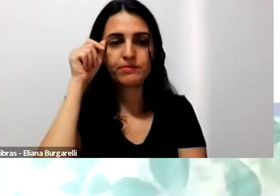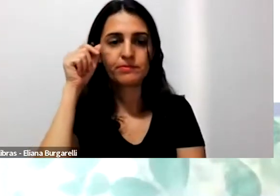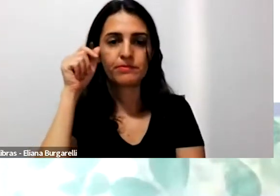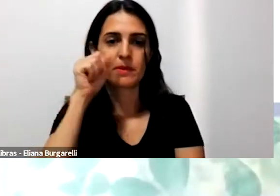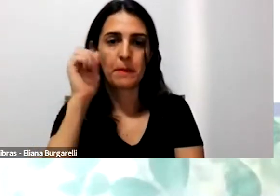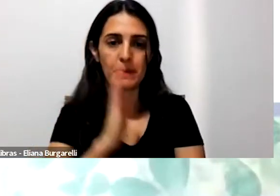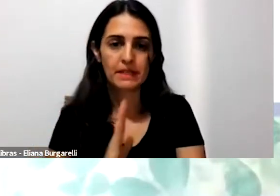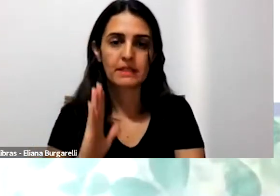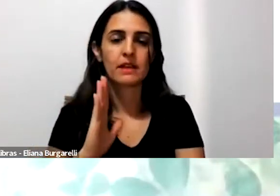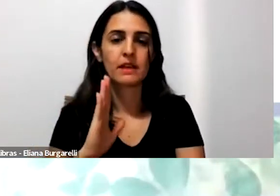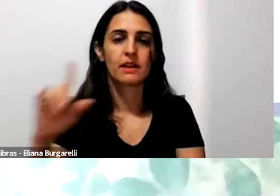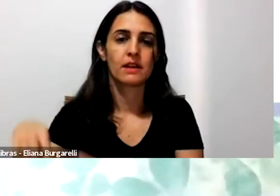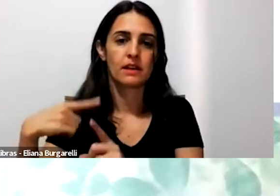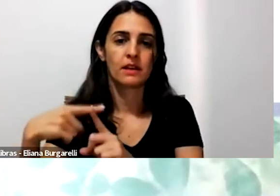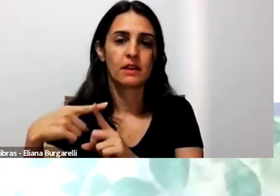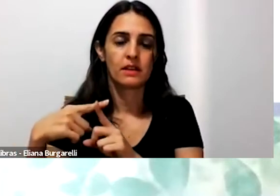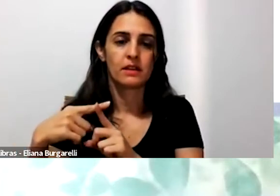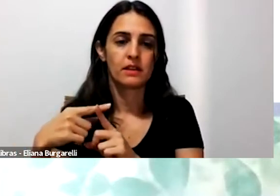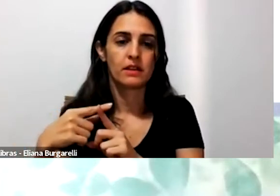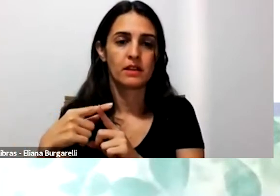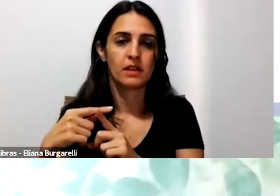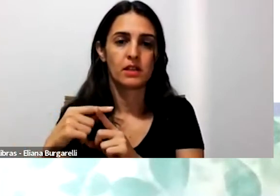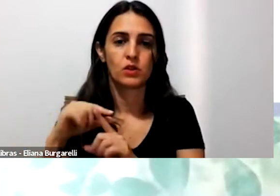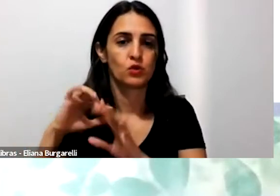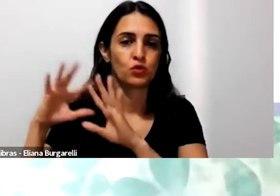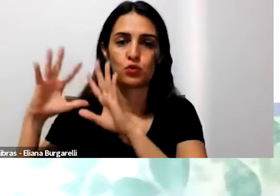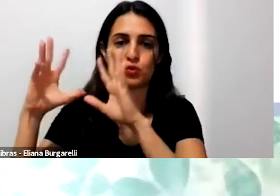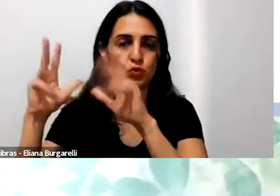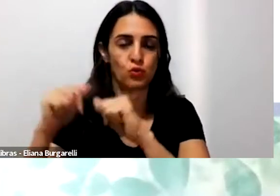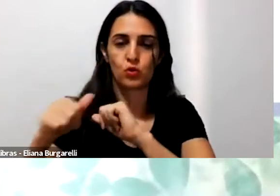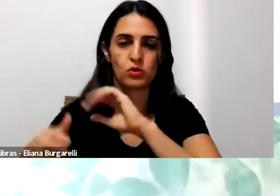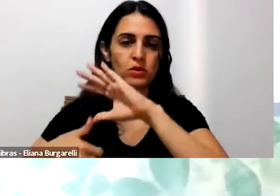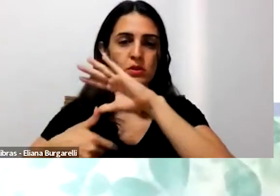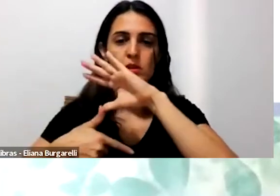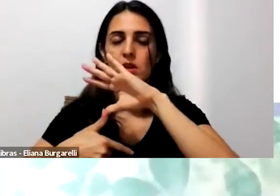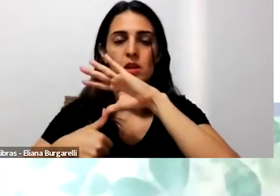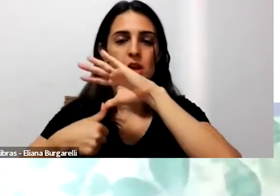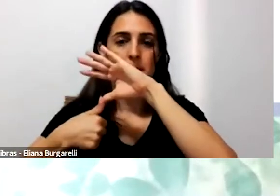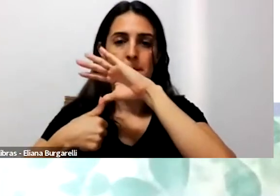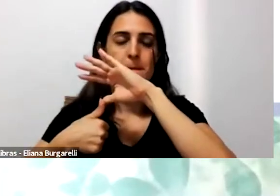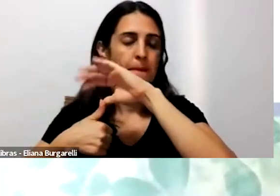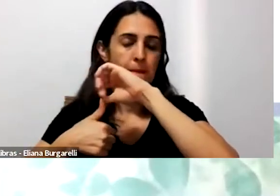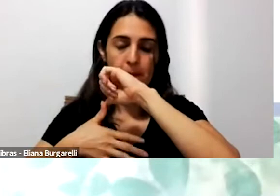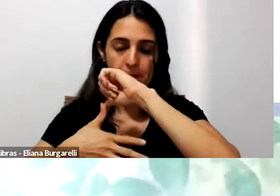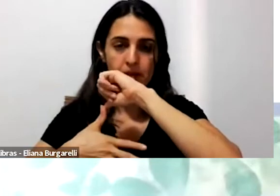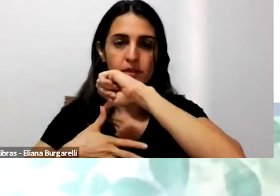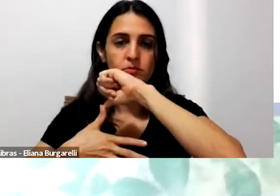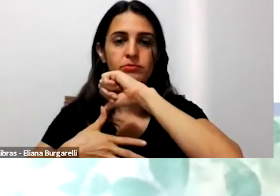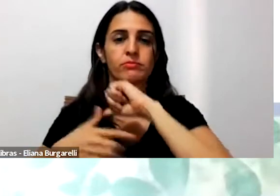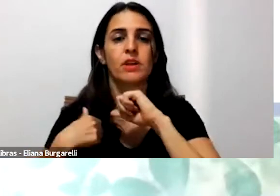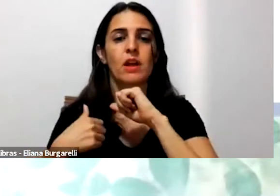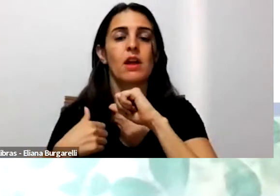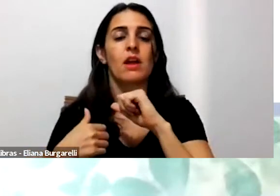comentar duas coisas sobre a pergunta, né? Primeiro, como a Ana já falou, nós temos a COICA, né, que é essa união